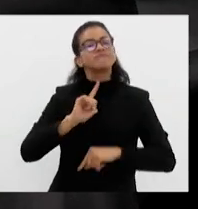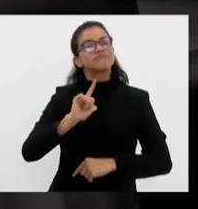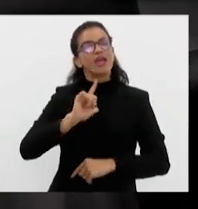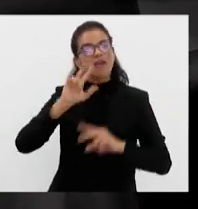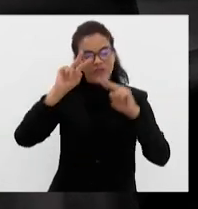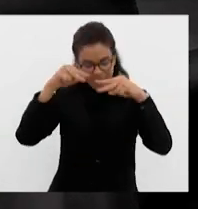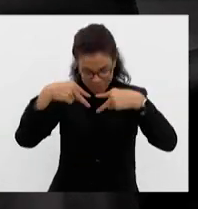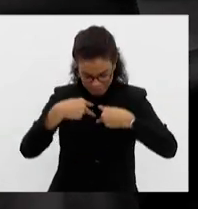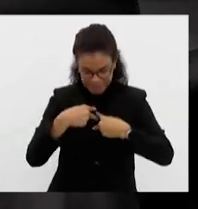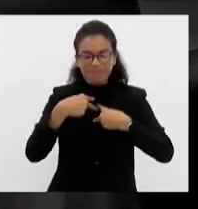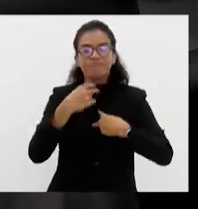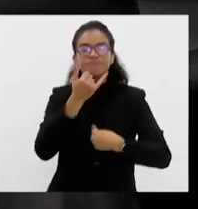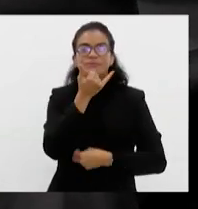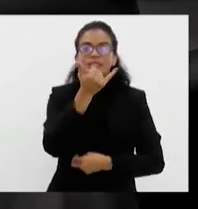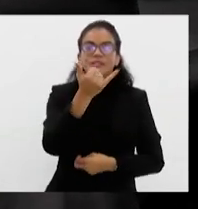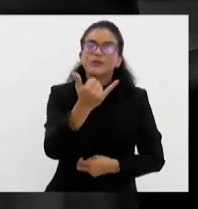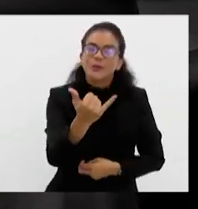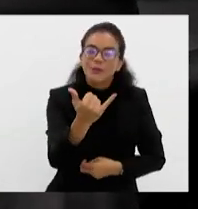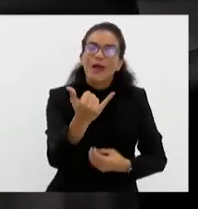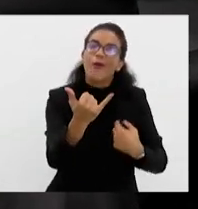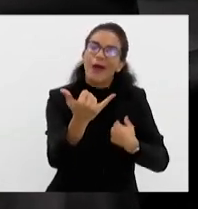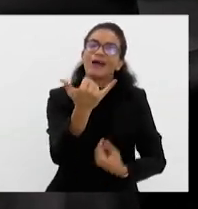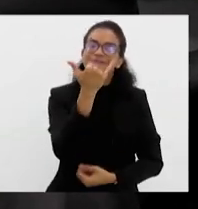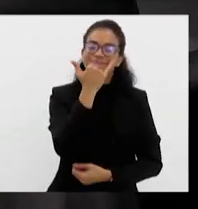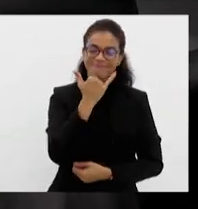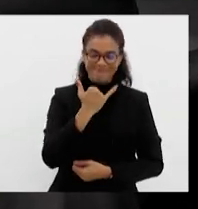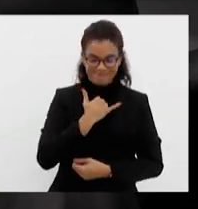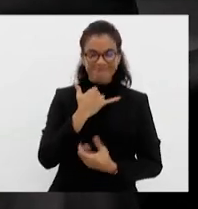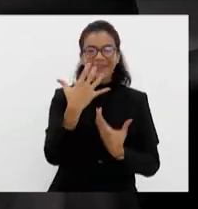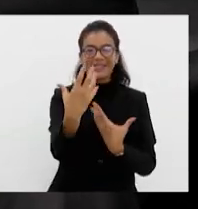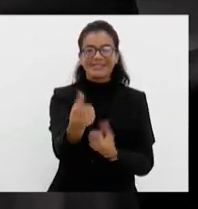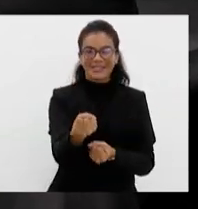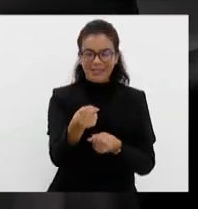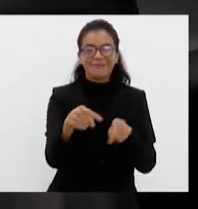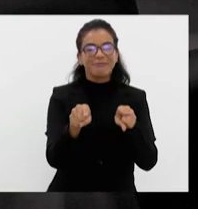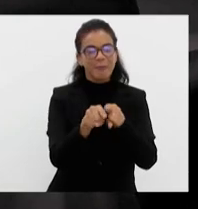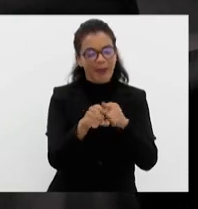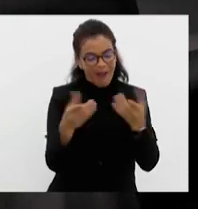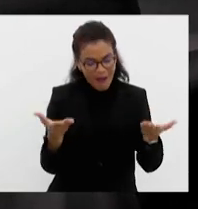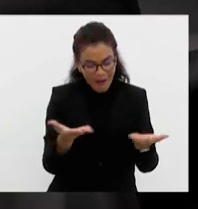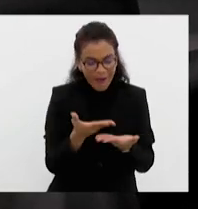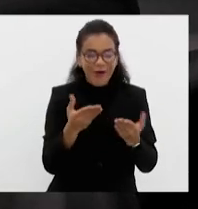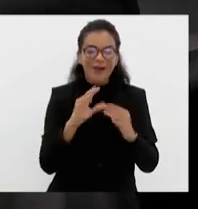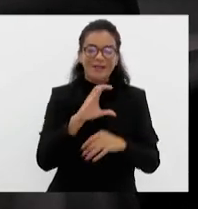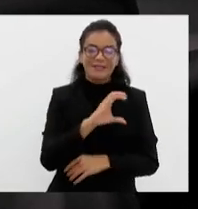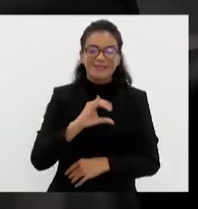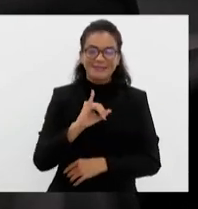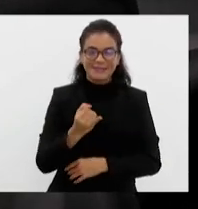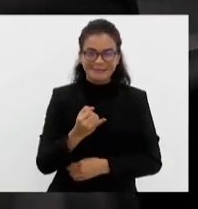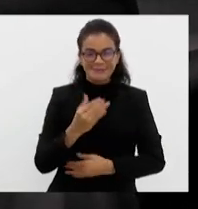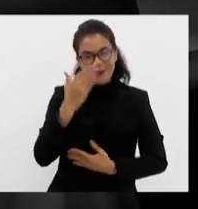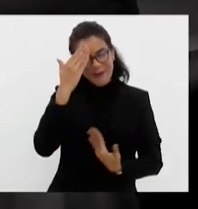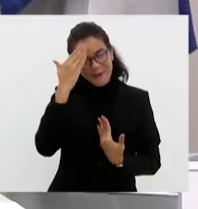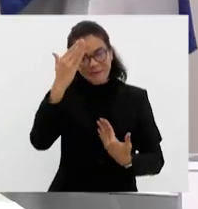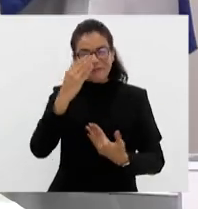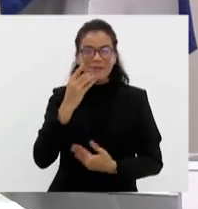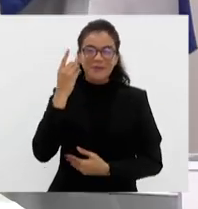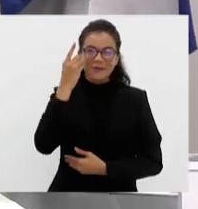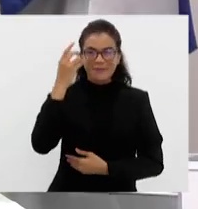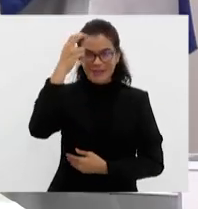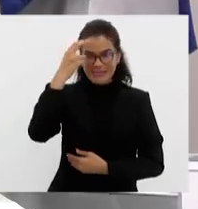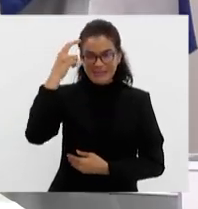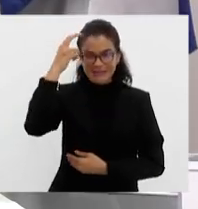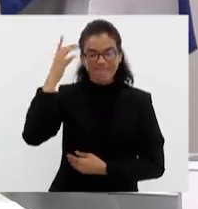de me desculpar e eu aceito as desculpas. Aceitei já naquele dia aqui também, sem nenhum problema. Obrigado, deputada Verônica. Acho que foi um exercício